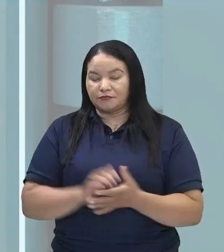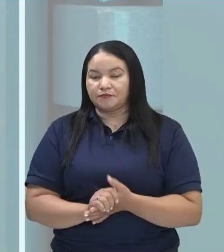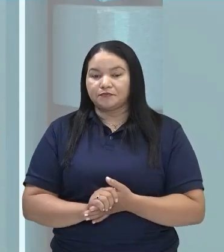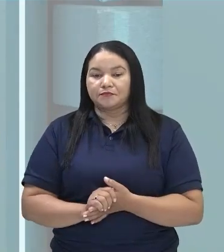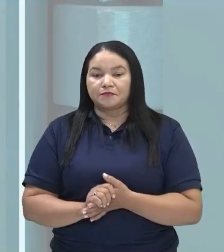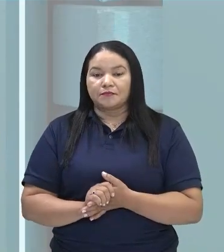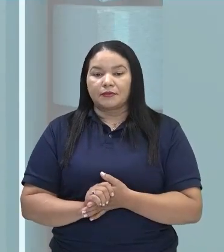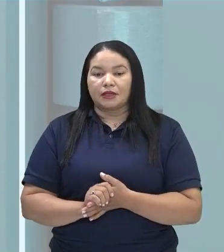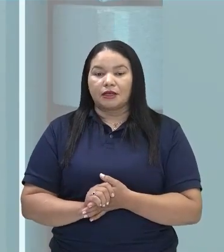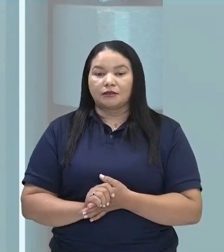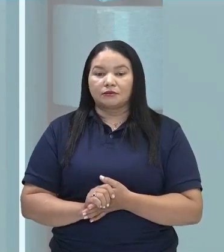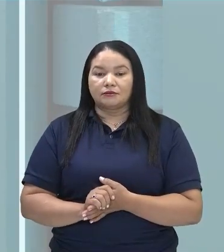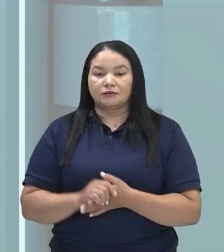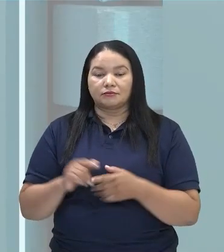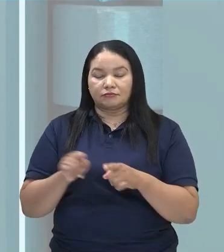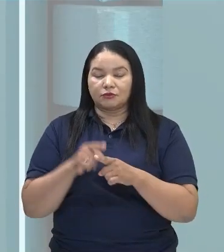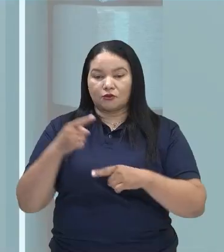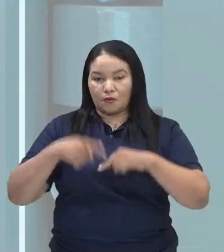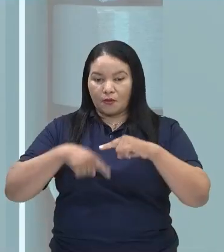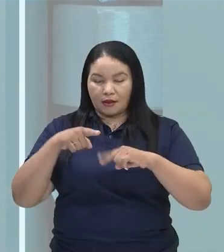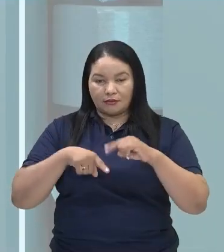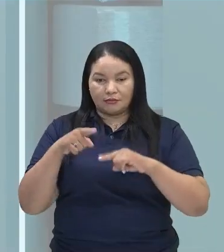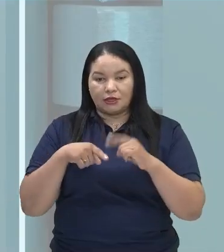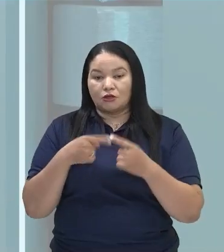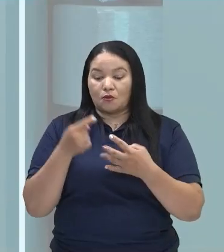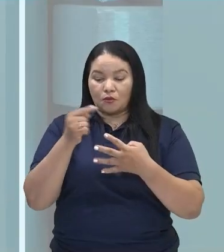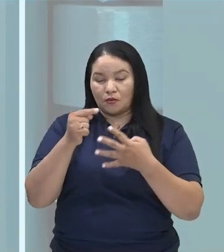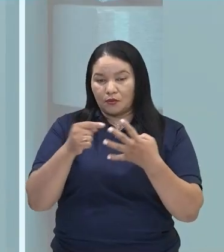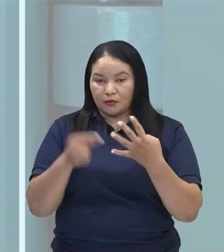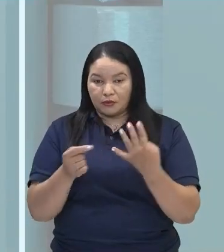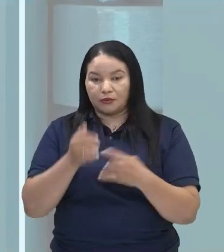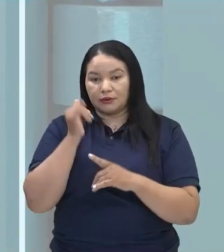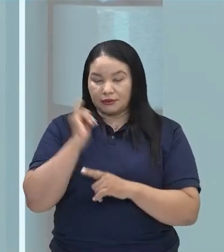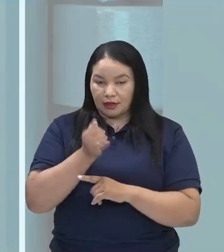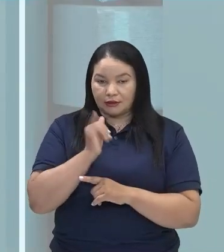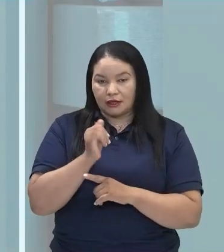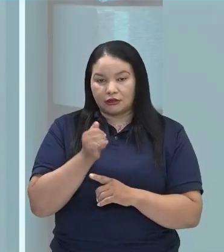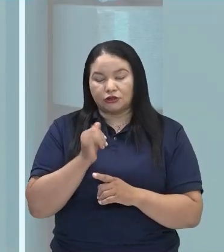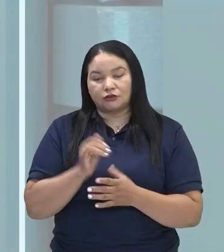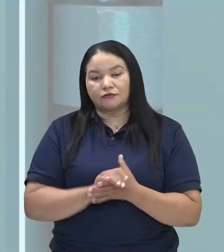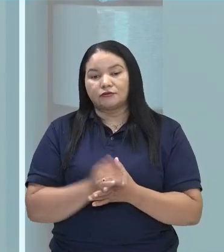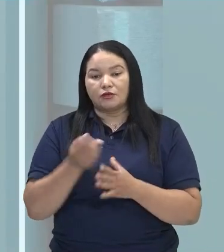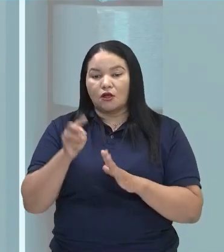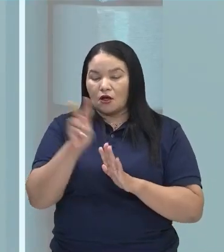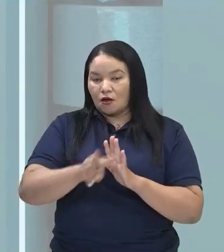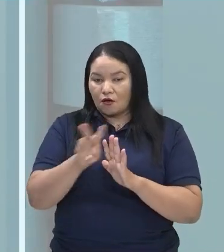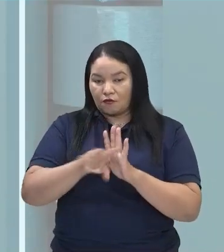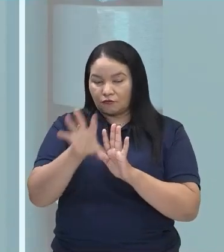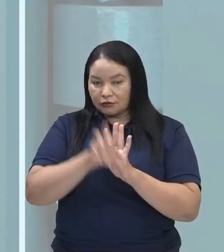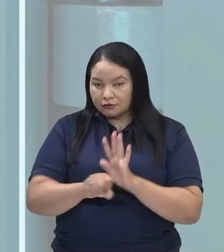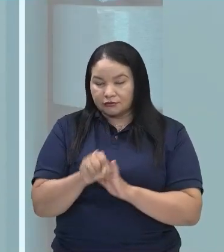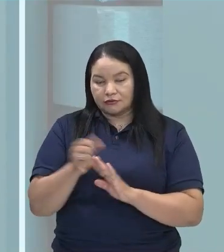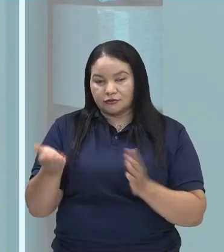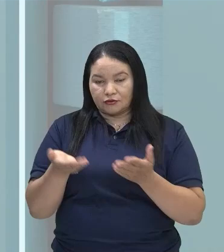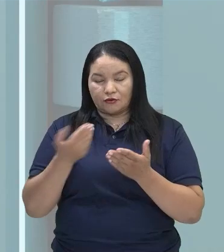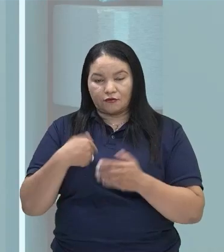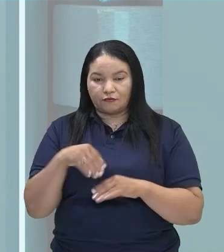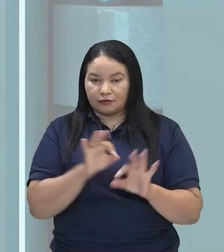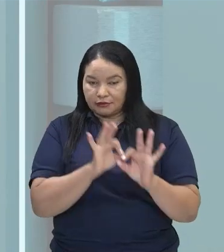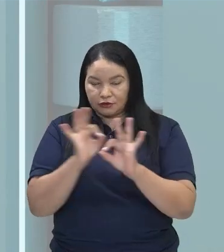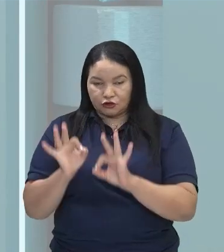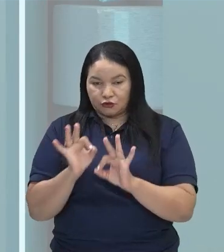Observando os elementos, os pontos, os aspectos narrativos da narrativa audiovisual que acabamos de